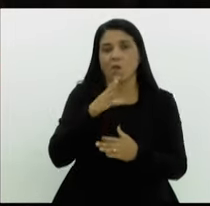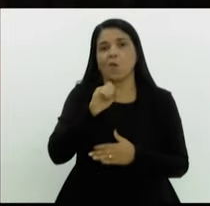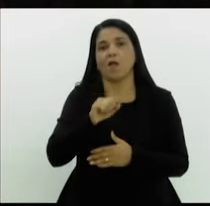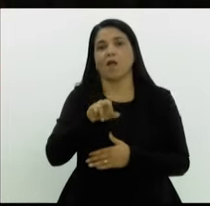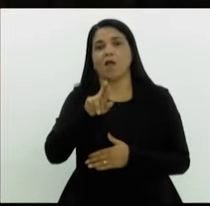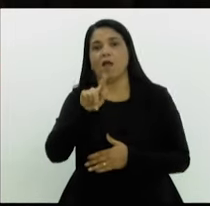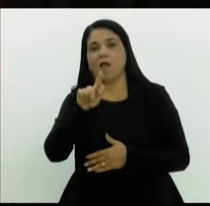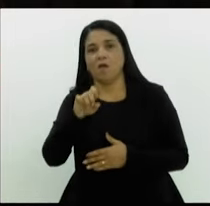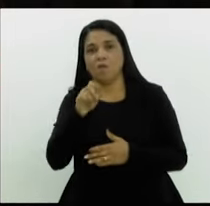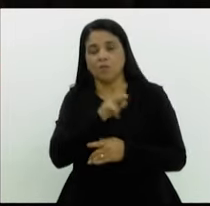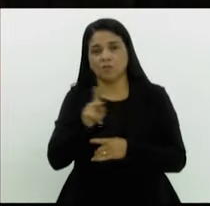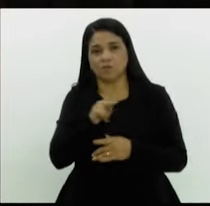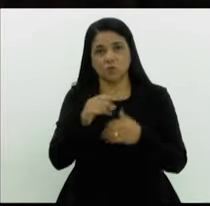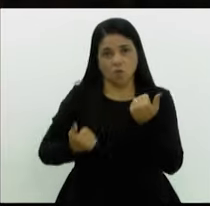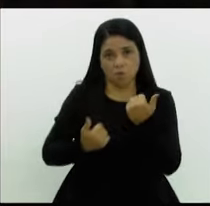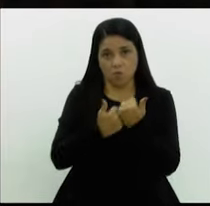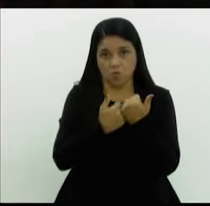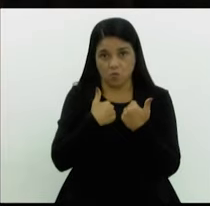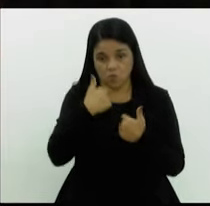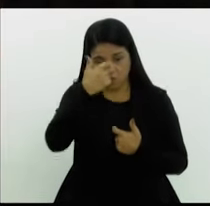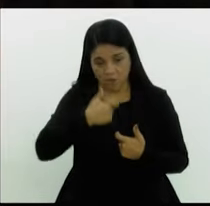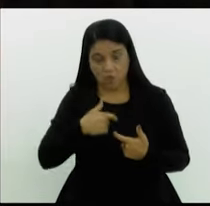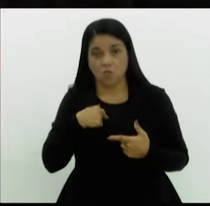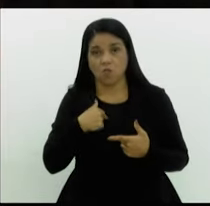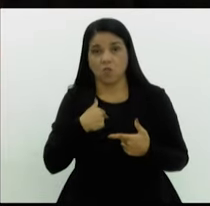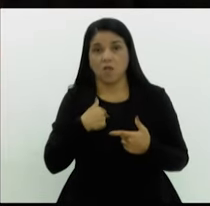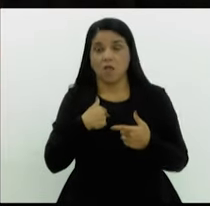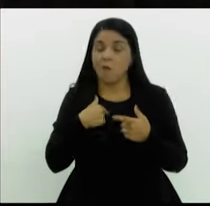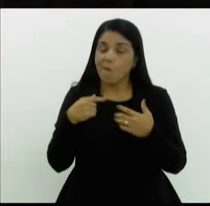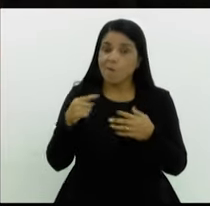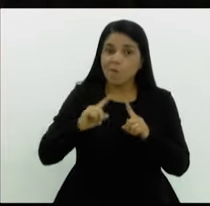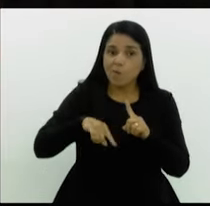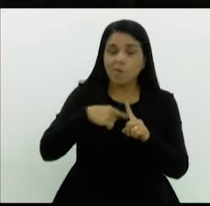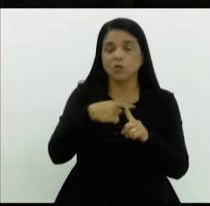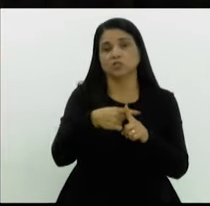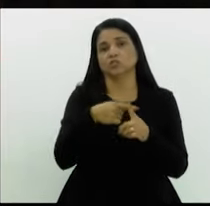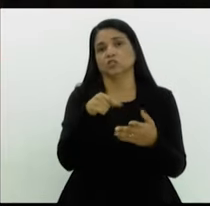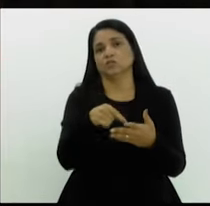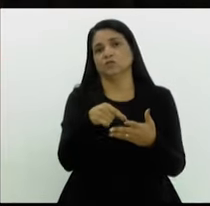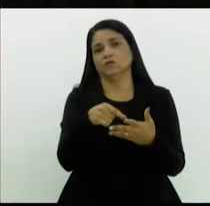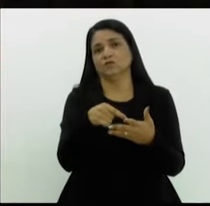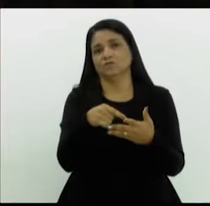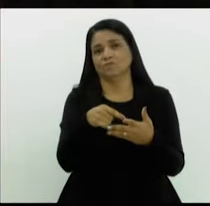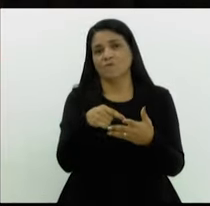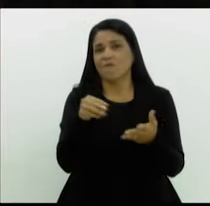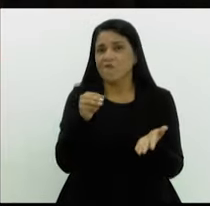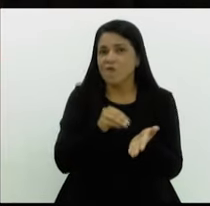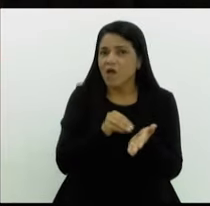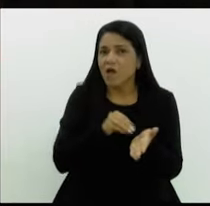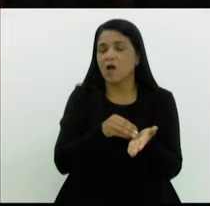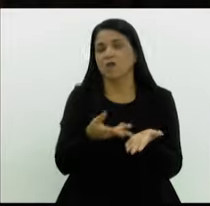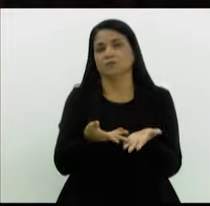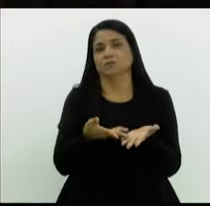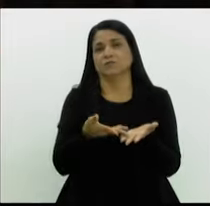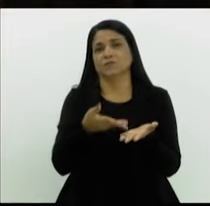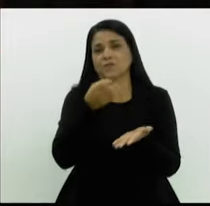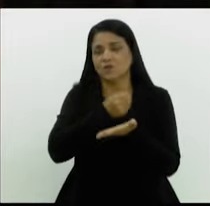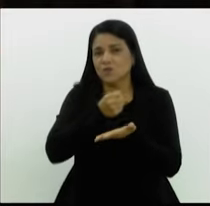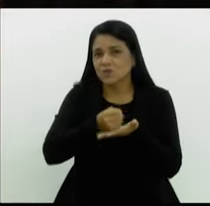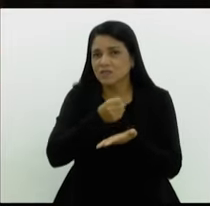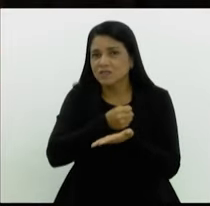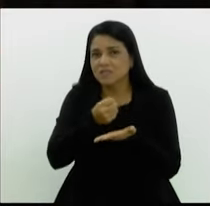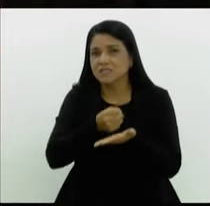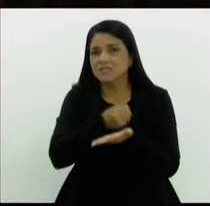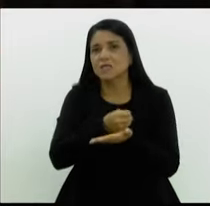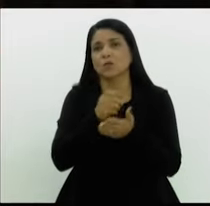seja um dos únicos pontos positivos desse projeto e está incompleto, está errado. A contratação temporária tem que